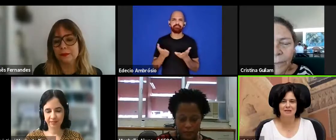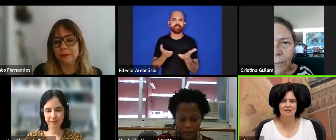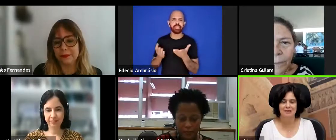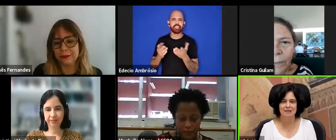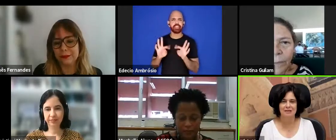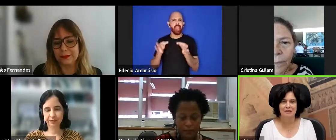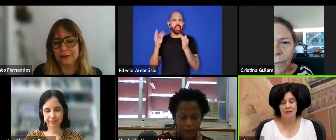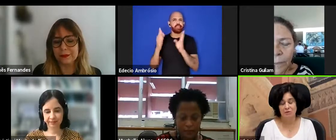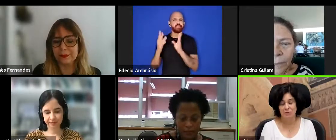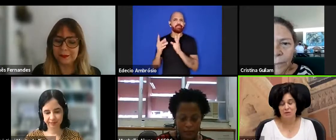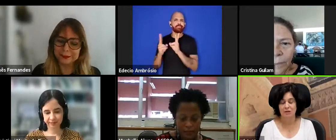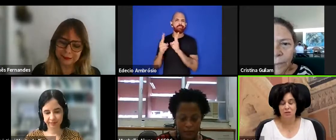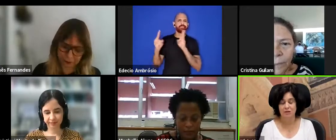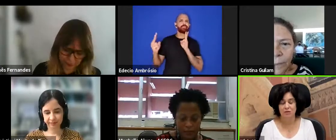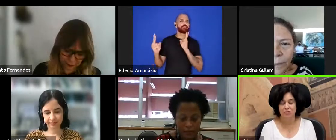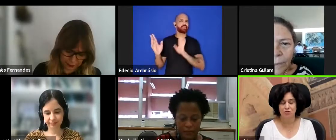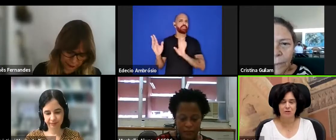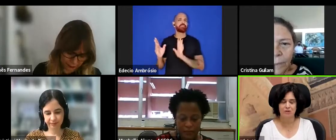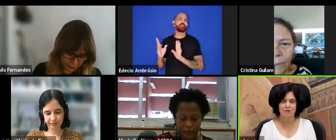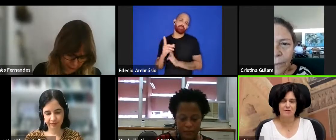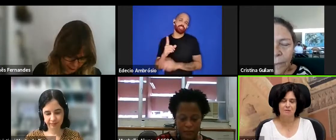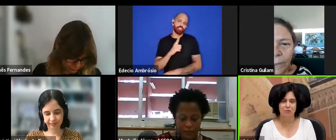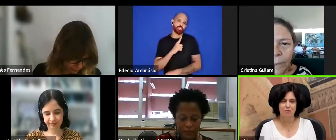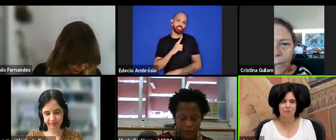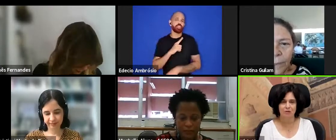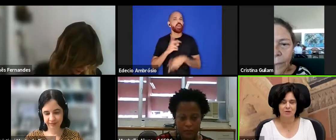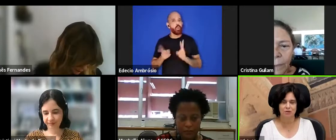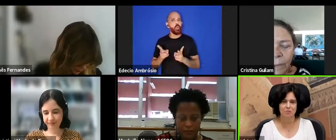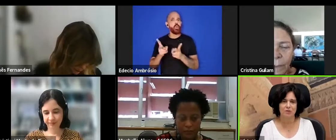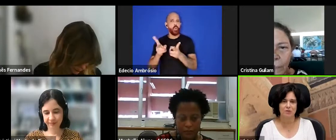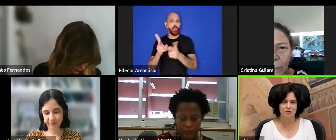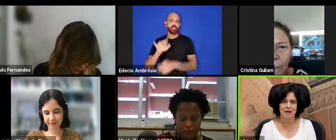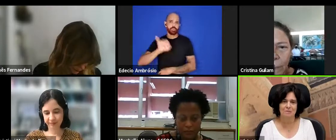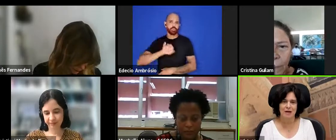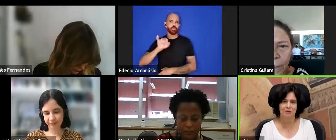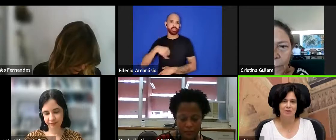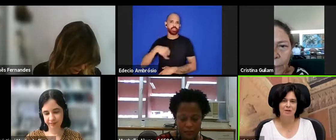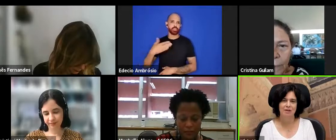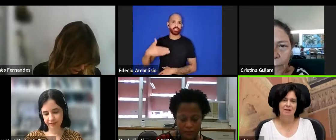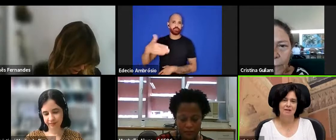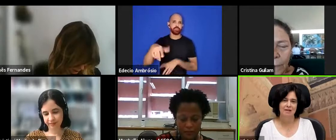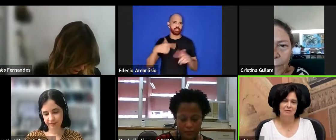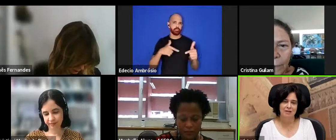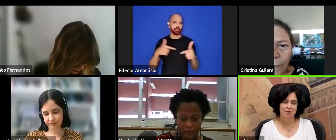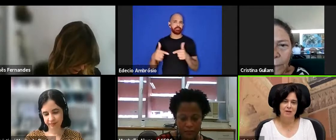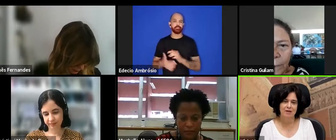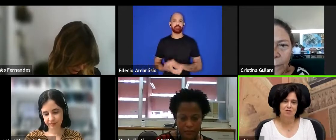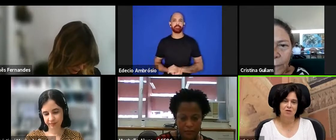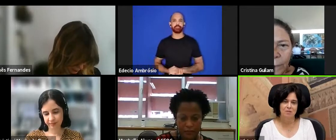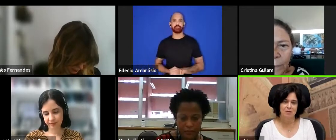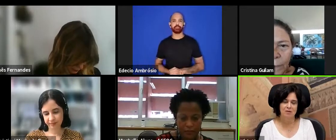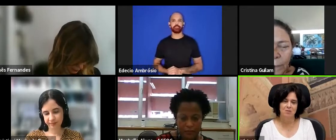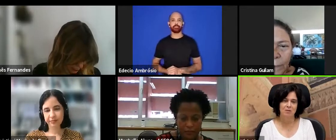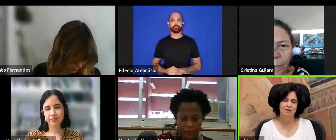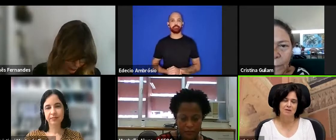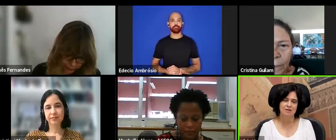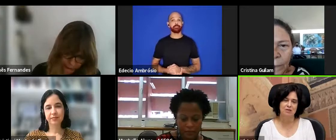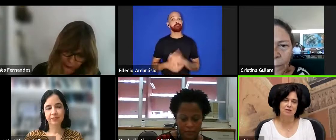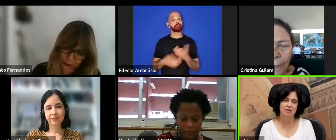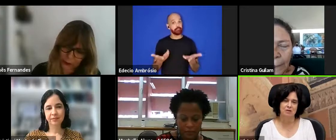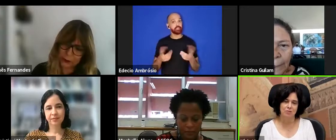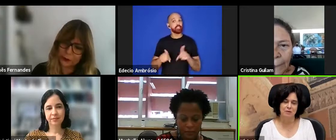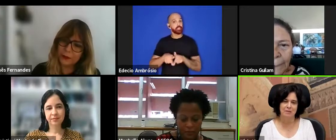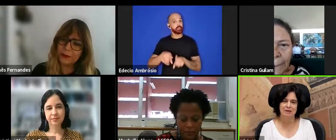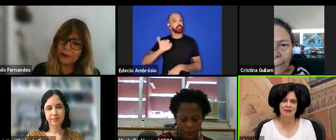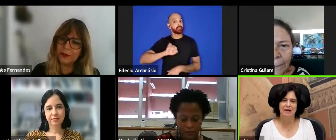tecnologias, ainda que elas tenham sido e continuarão a ser muito importantes para o nosso trabalho. E, finalmente, não menos